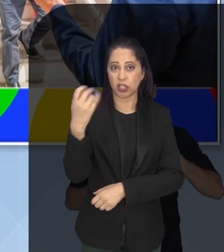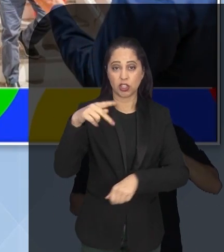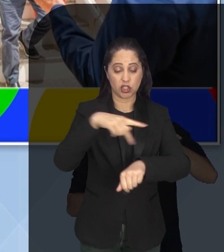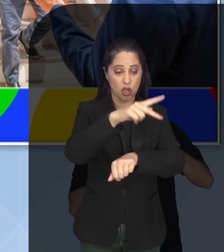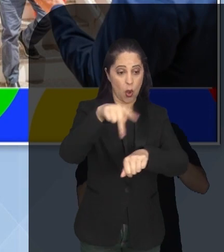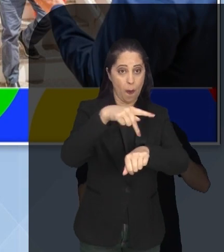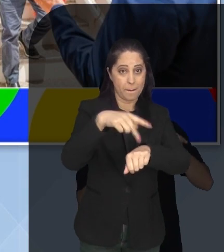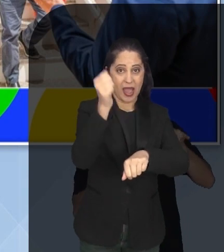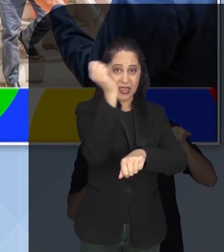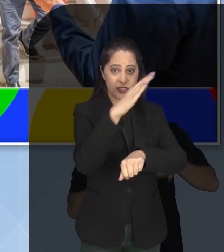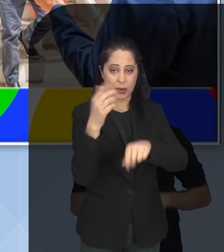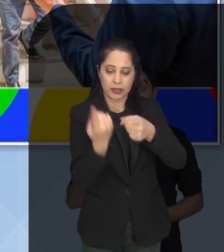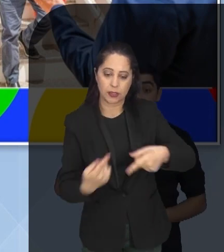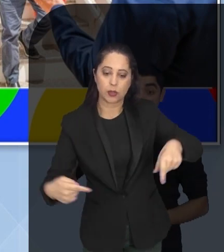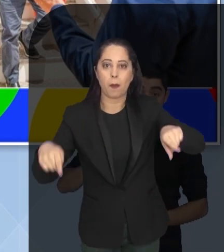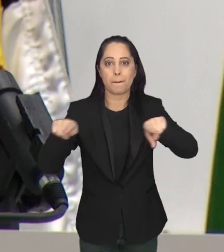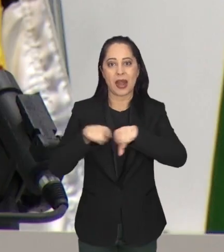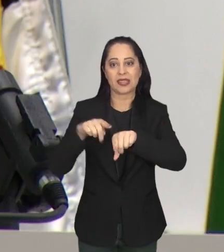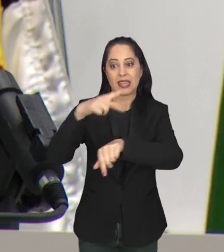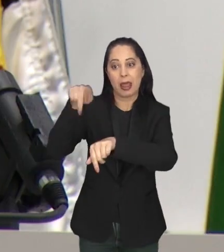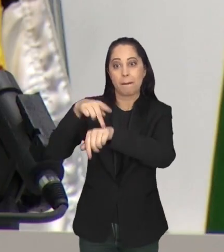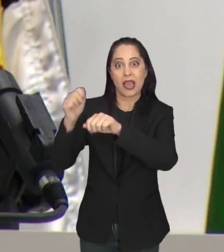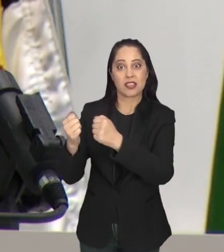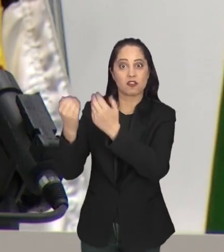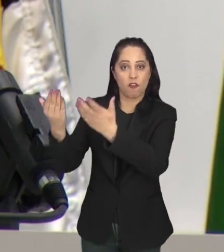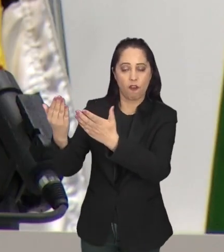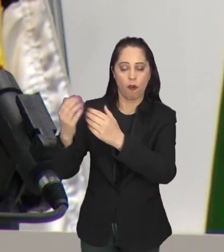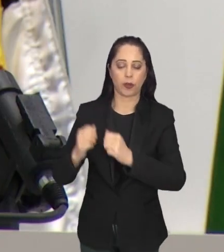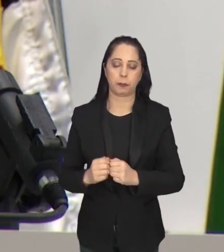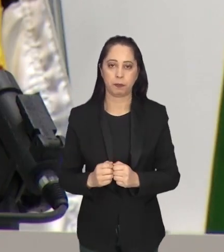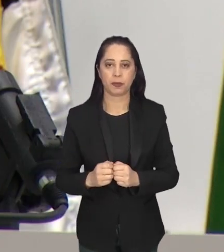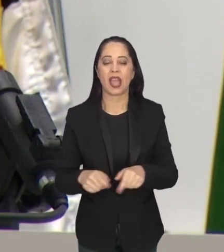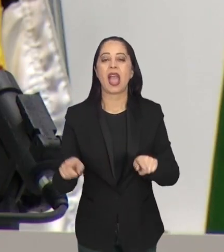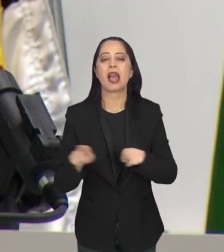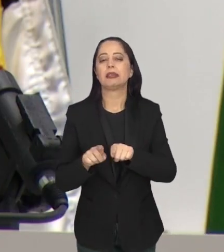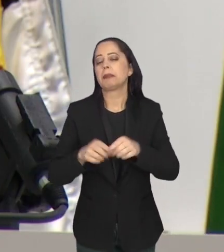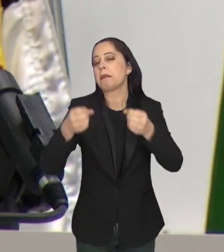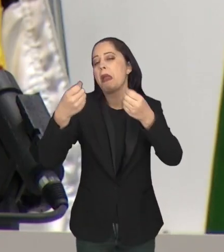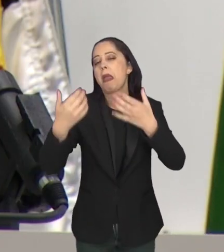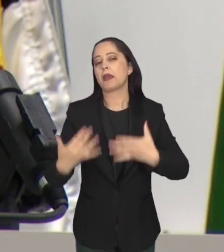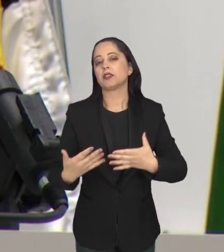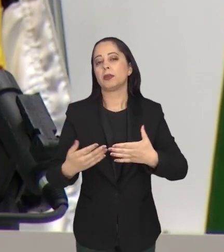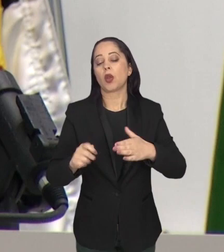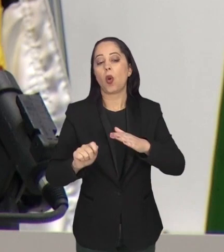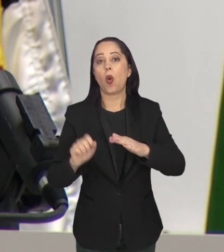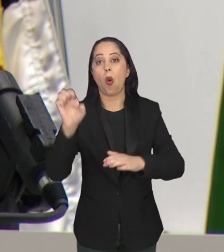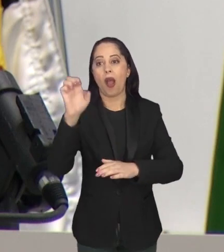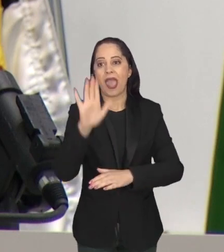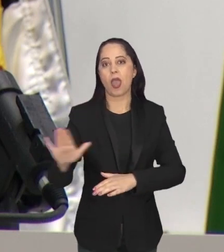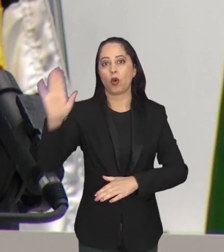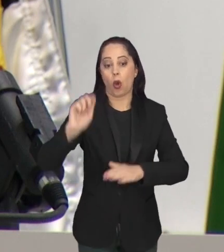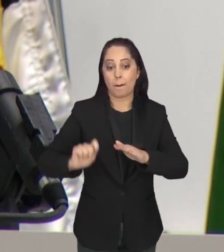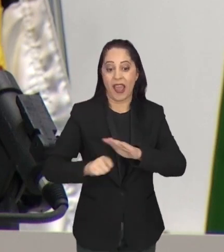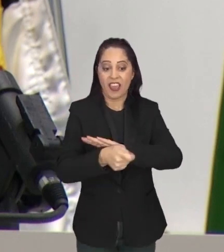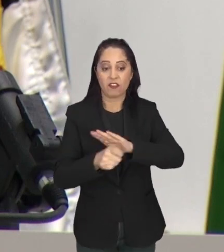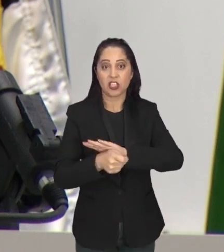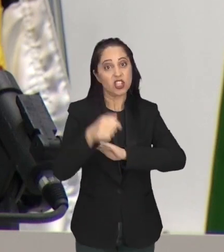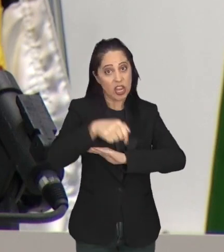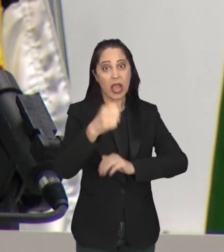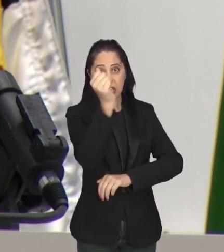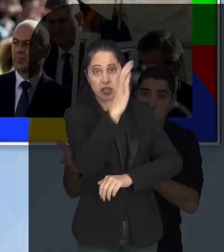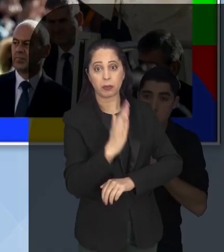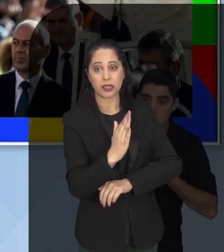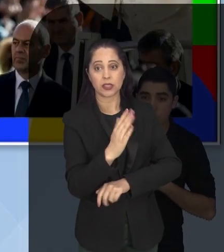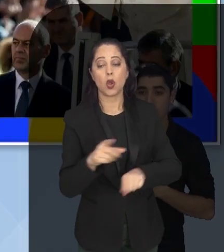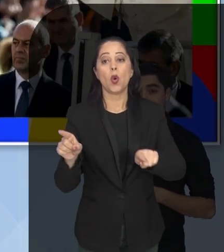com autoridades internacionais. A parlamentar informou sobre possíveis investimentos da União Europeia ao país e